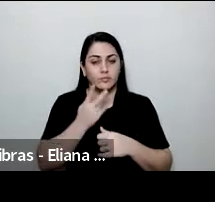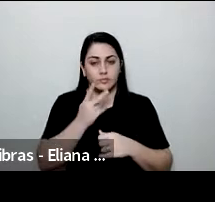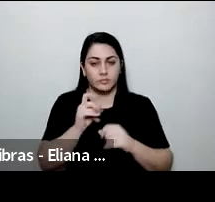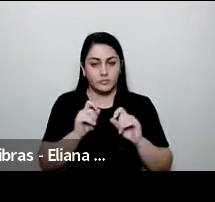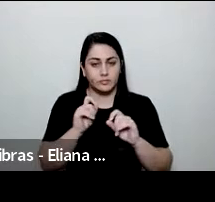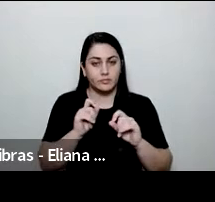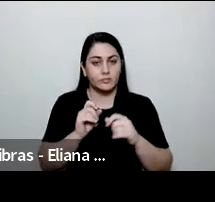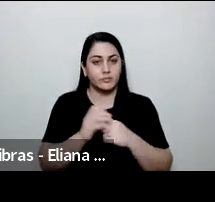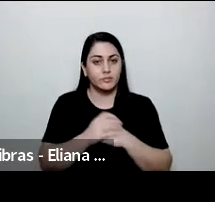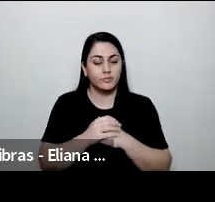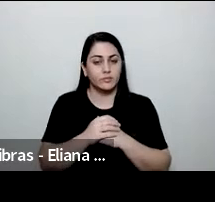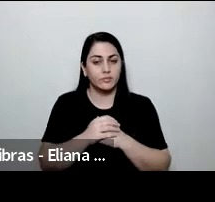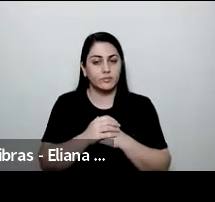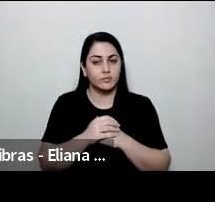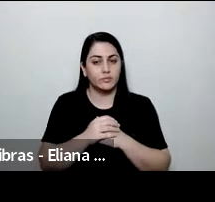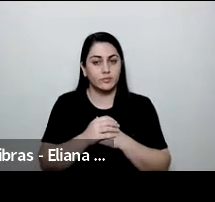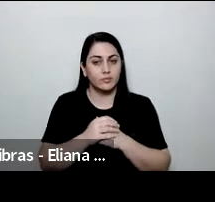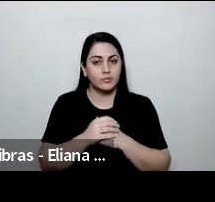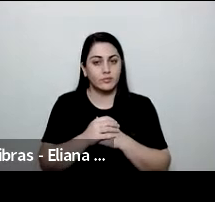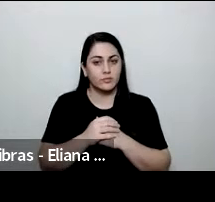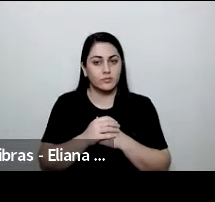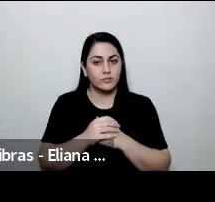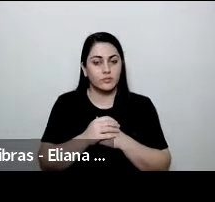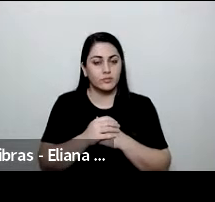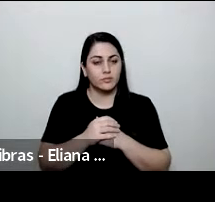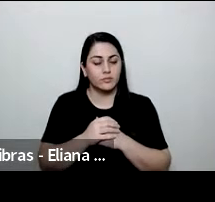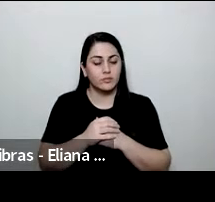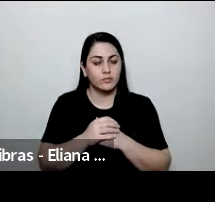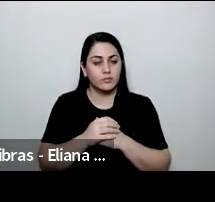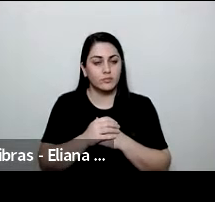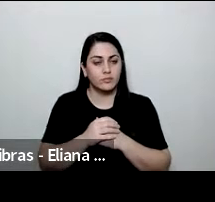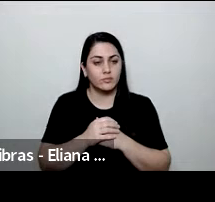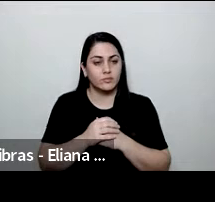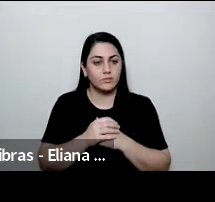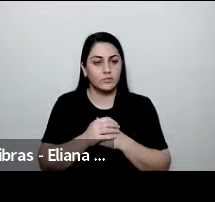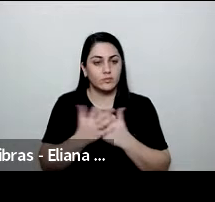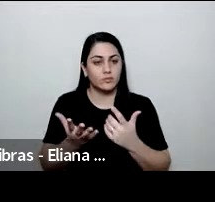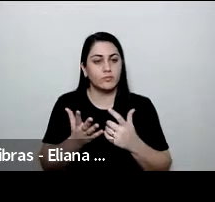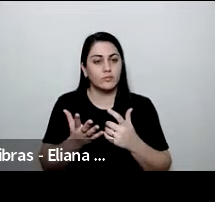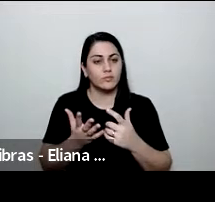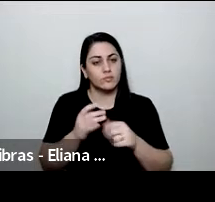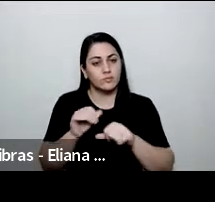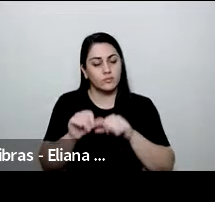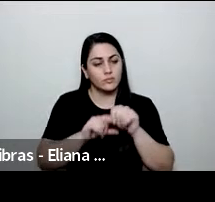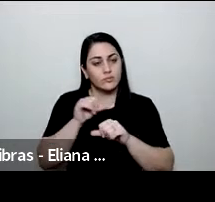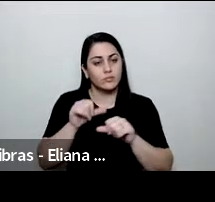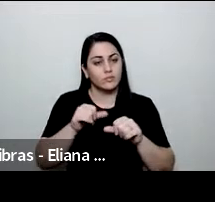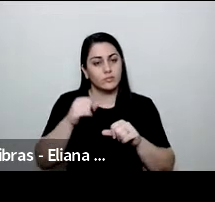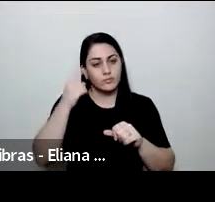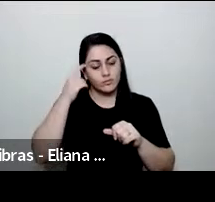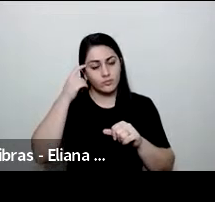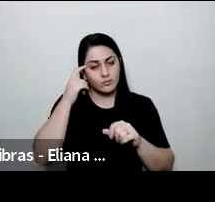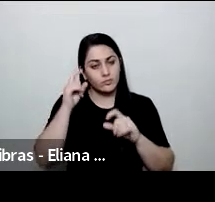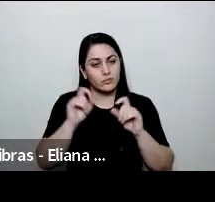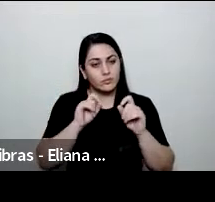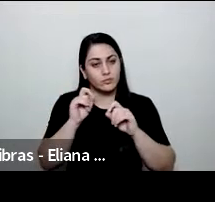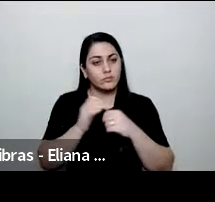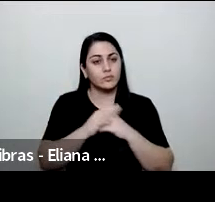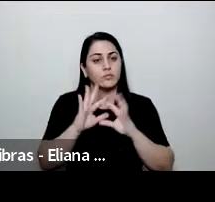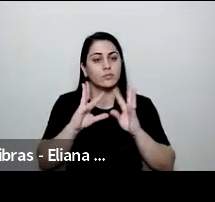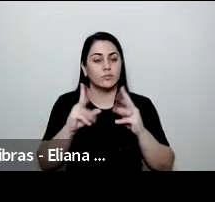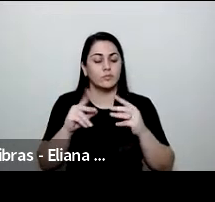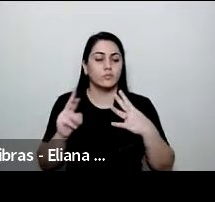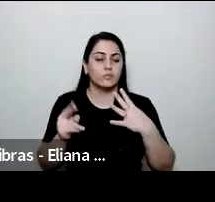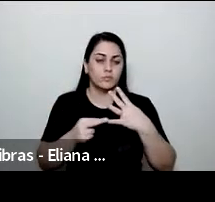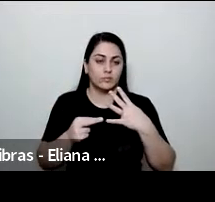quero logo arrumar aqui ah ah o raciocínio já dizer o seguinte todos os recursos